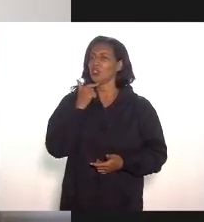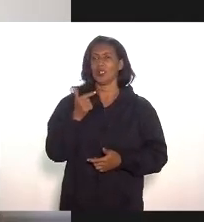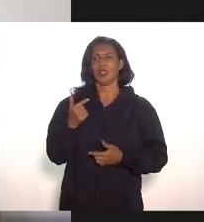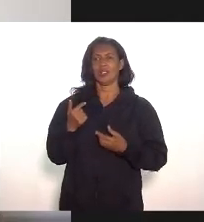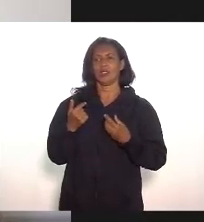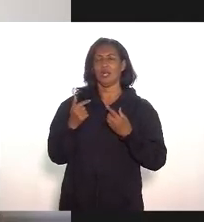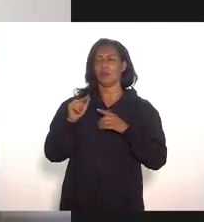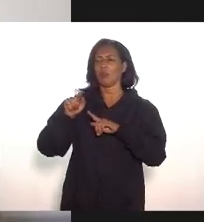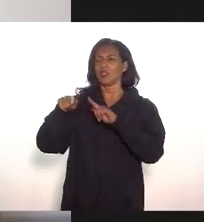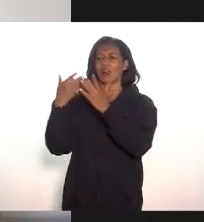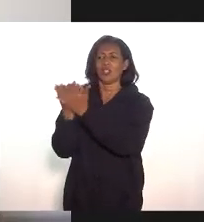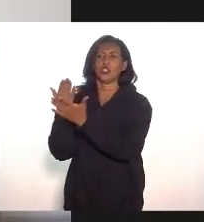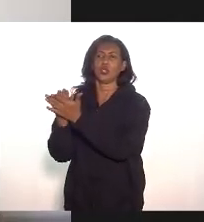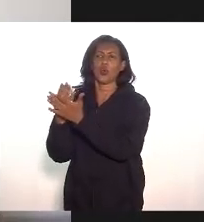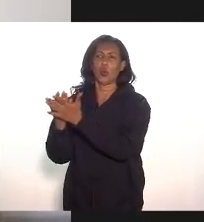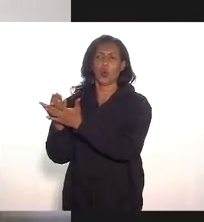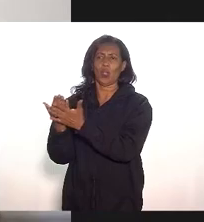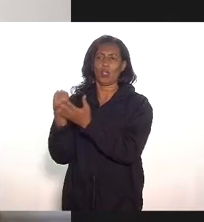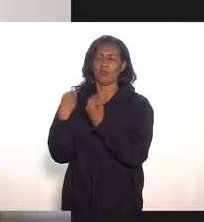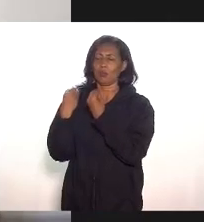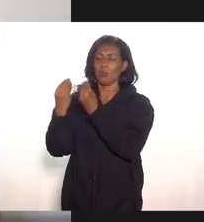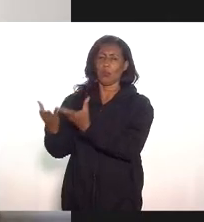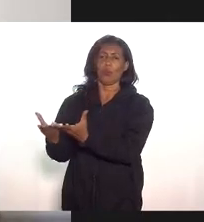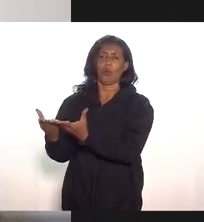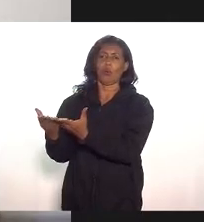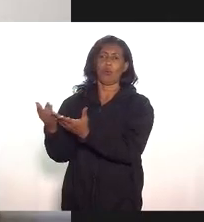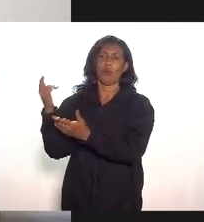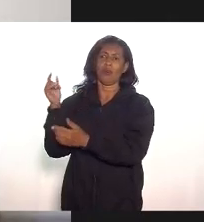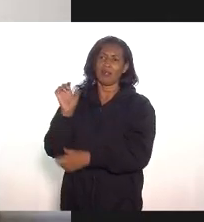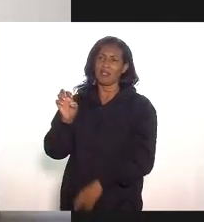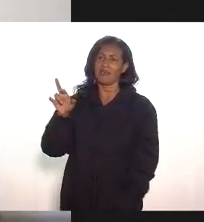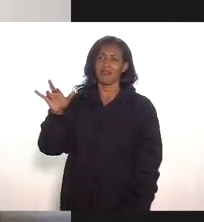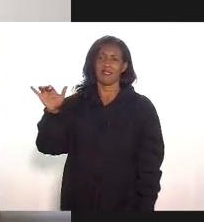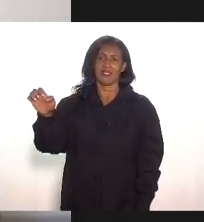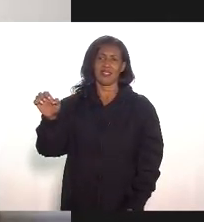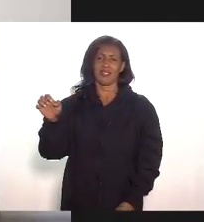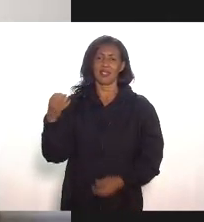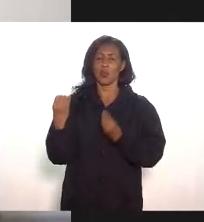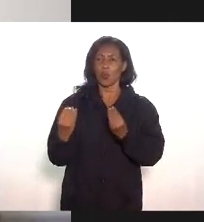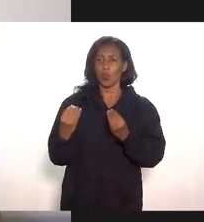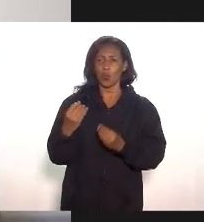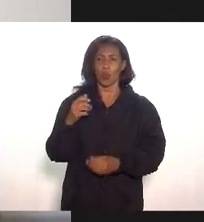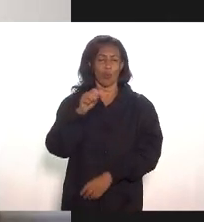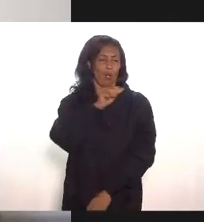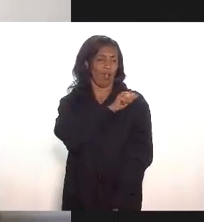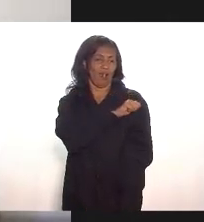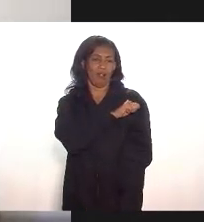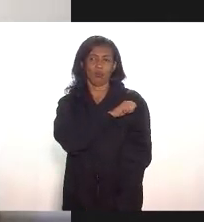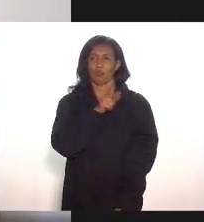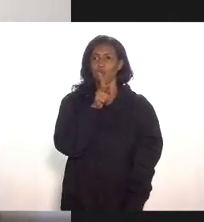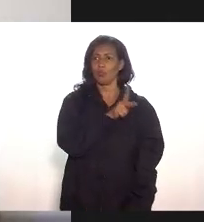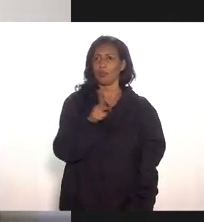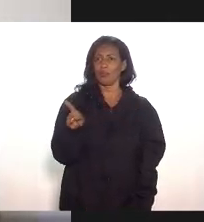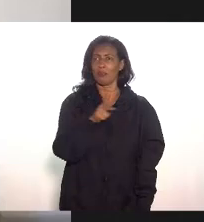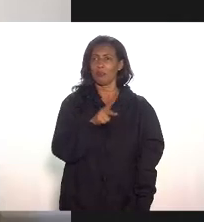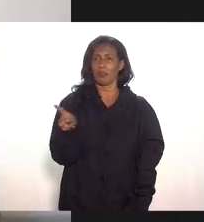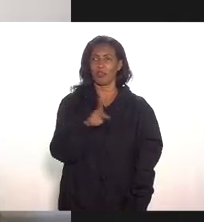nesse processo. Não adianta achar que alunos e professores têm que ficar numa situação completa